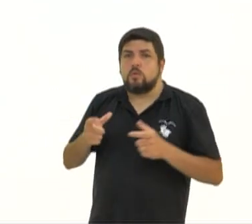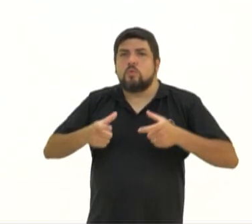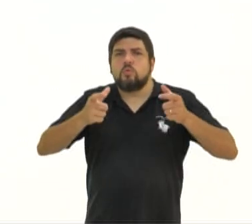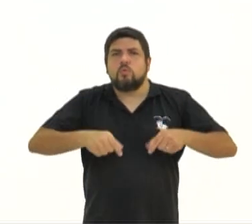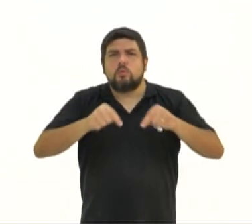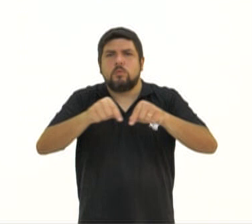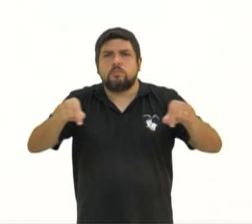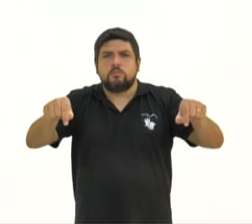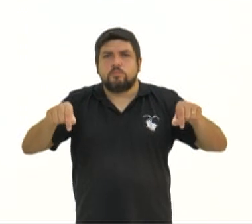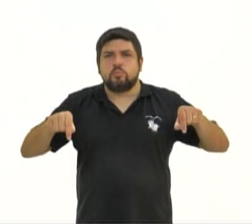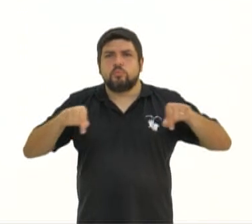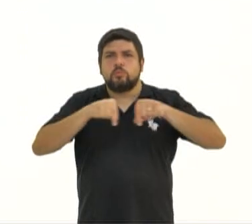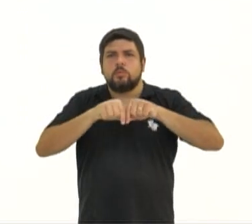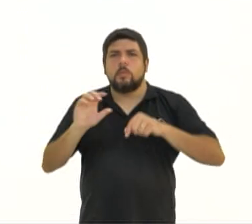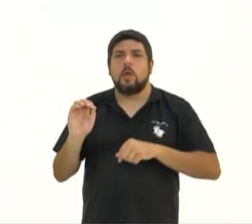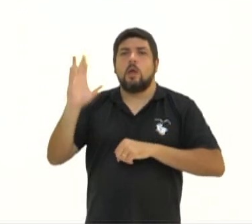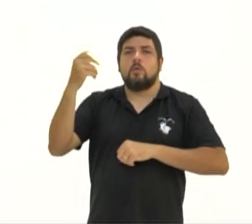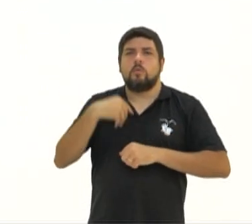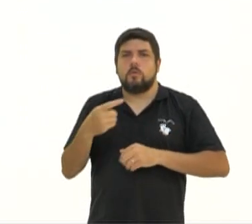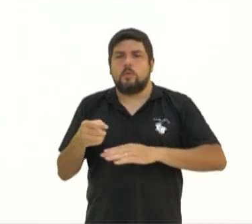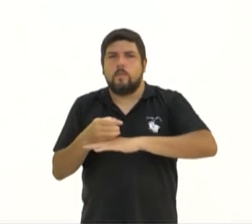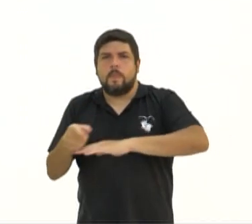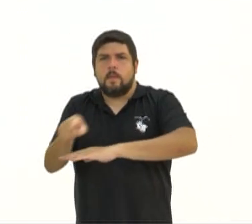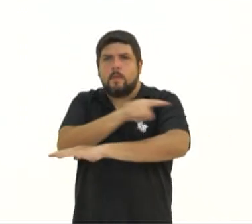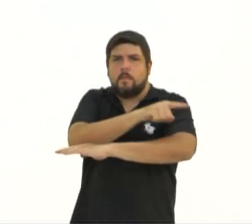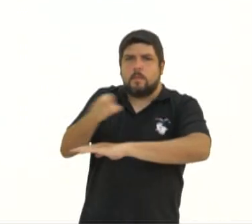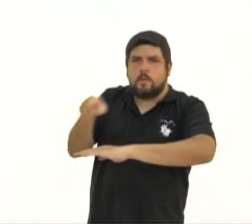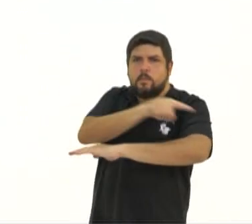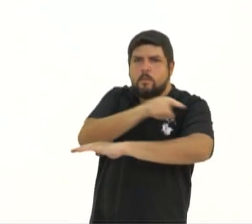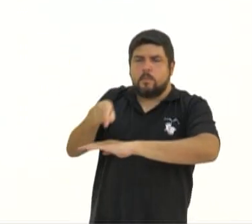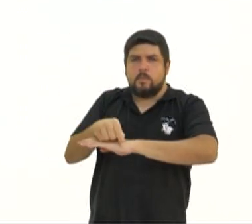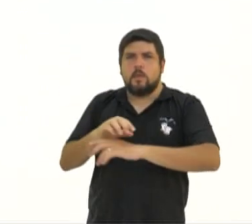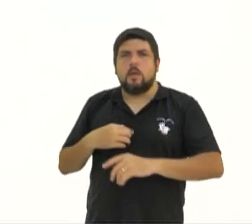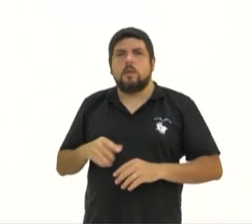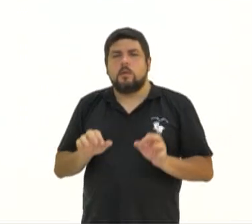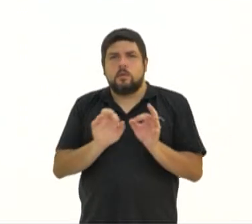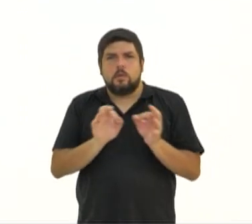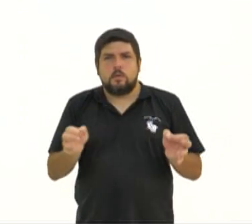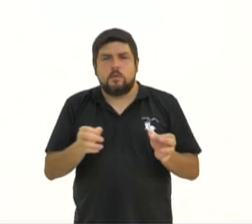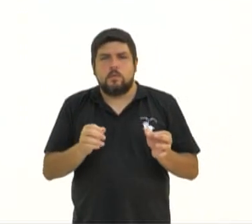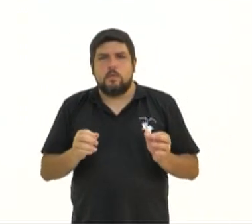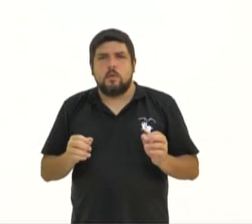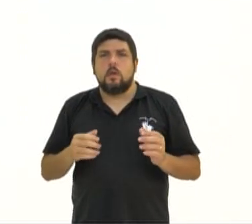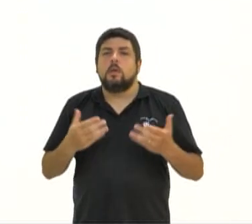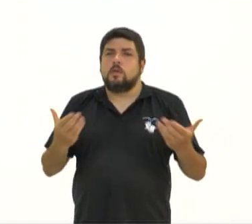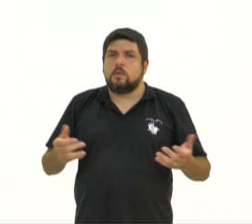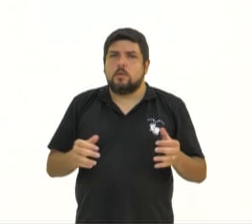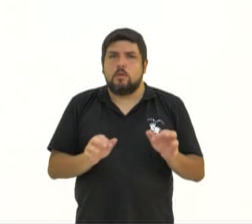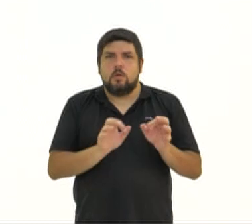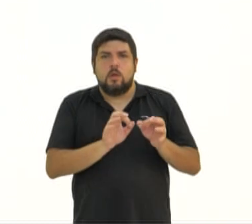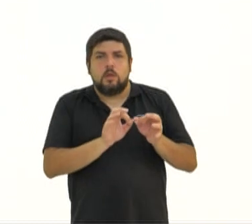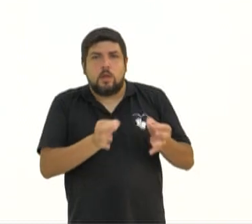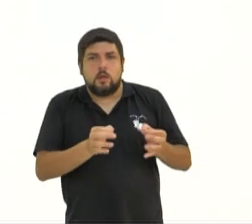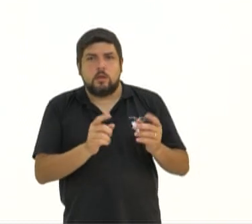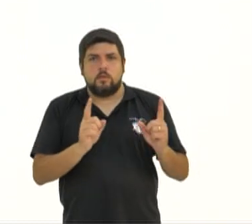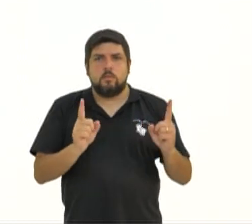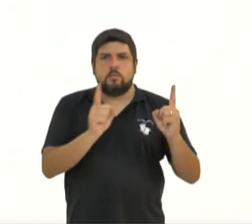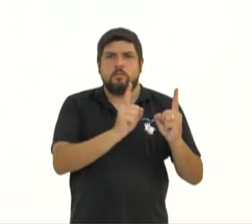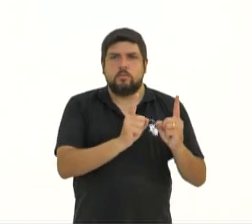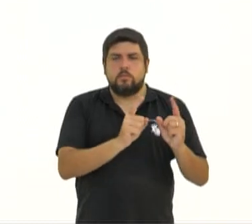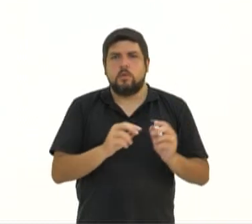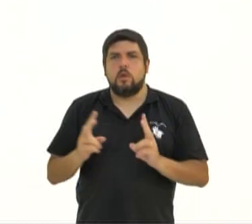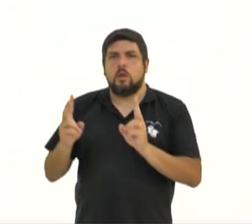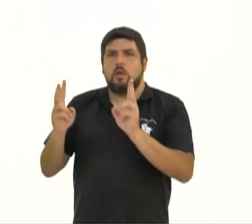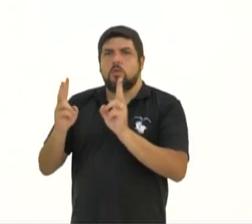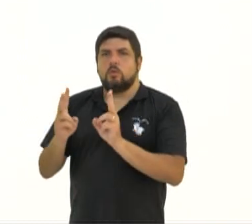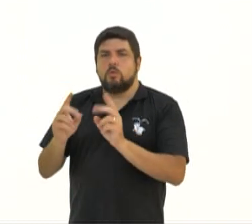competição de badminton, né? Então nós temos a quadra para simples e a quadra para duplas. Então o que difere da quadra para simples e para duplas? Somente